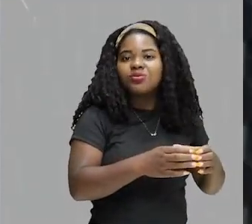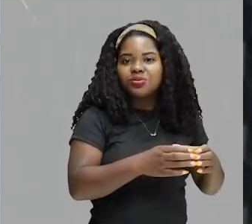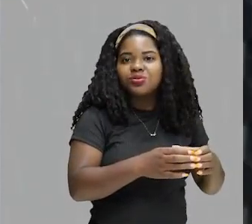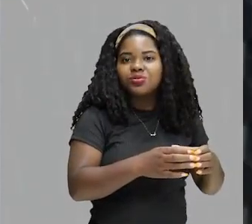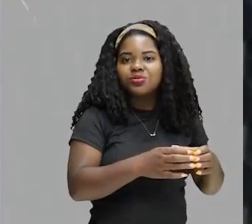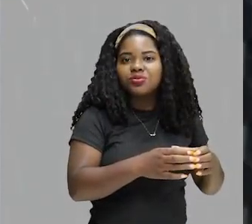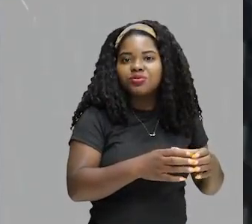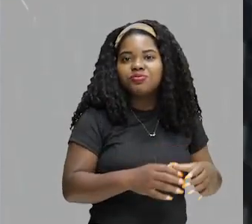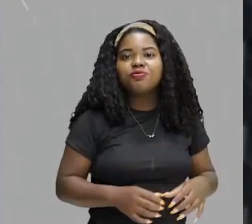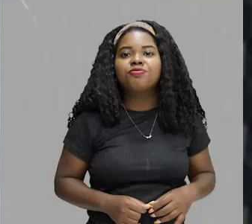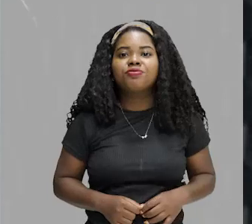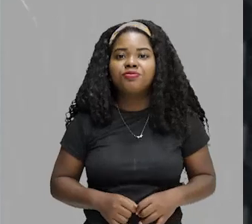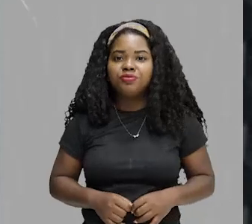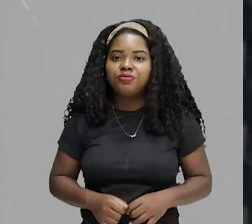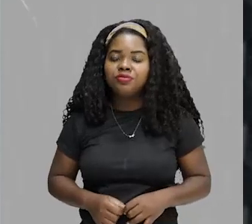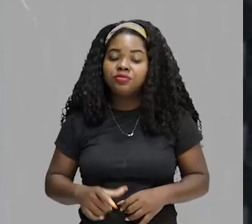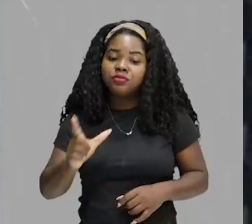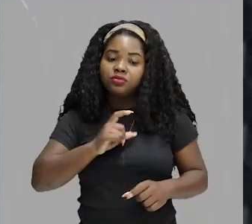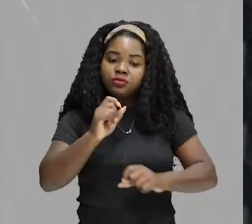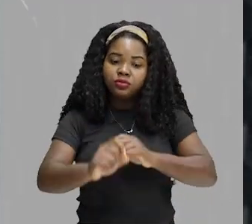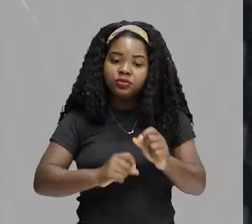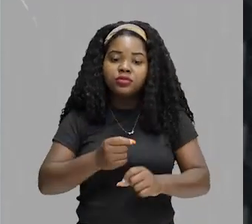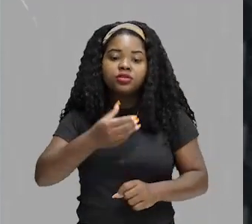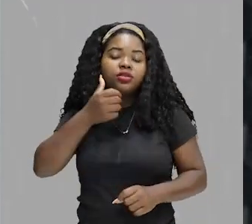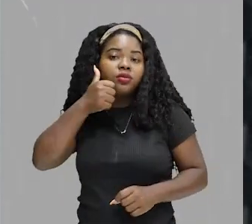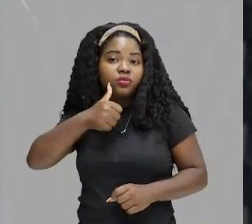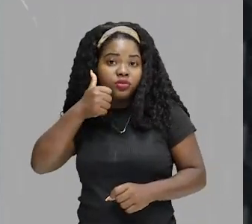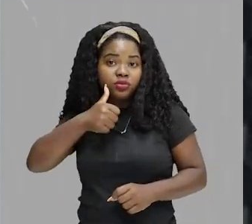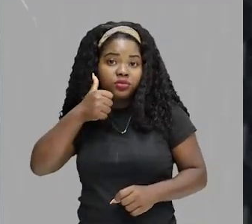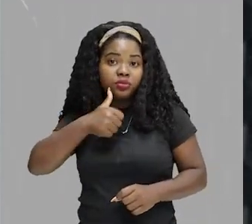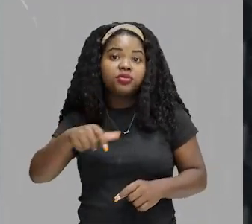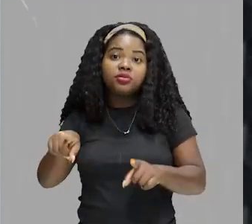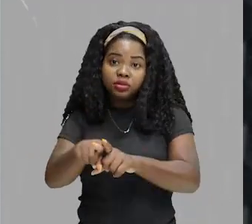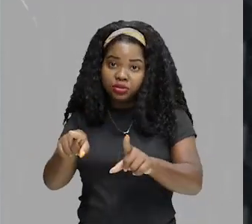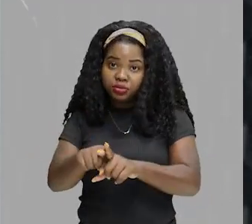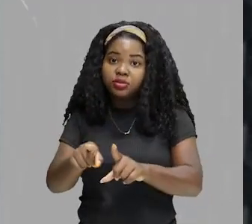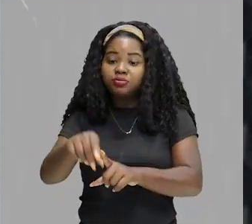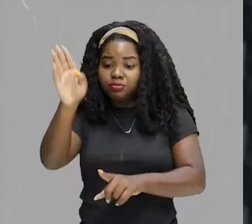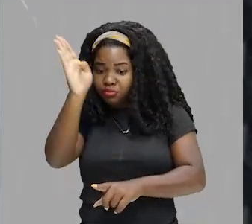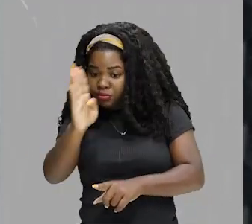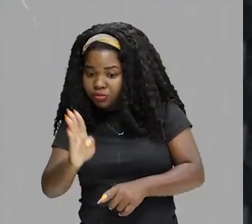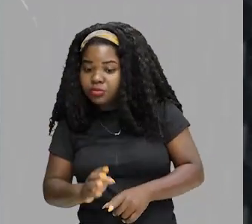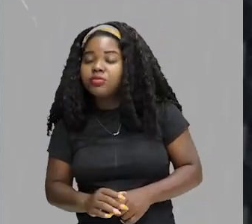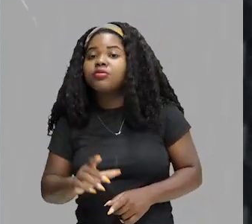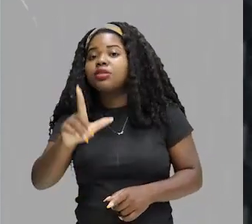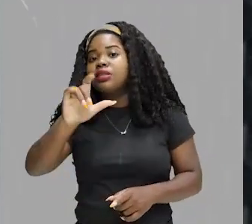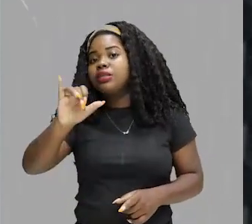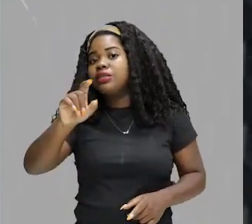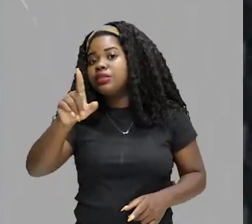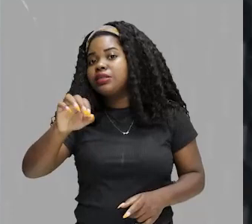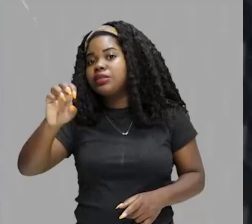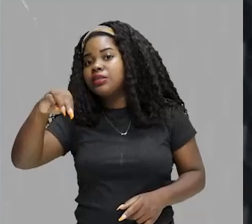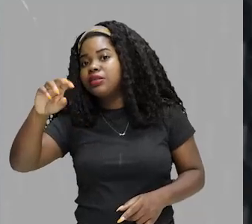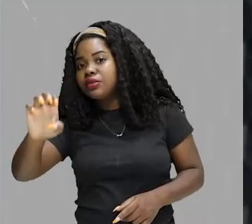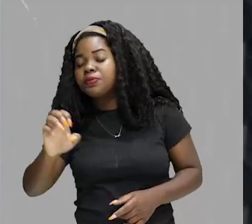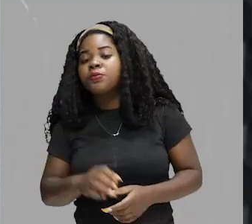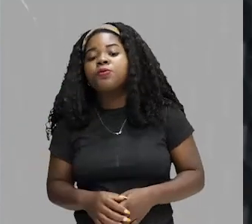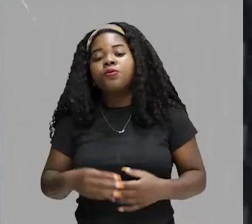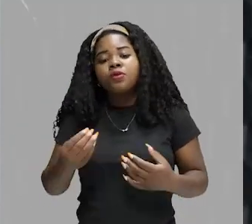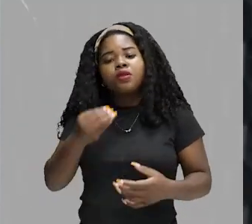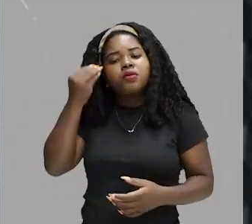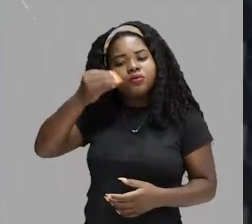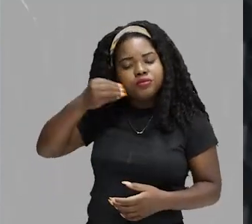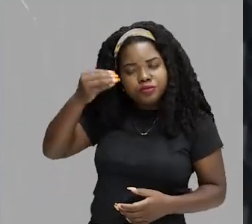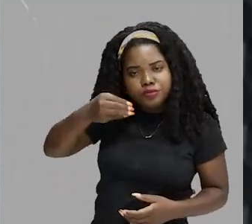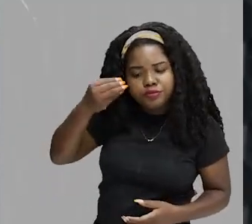Liga Nacional. Nós temos uma atleta que já foi da seleção brasileira, Isiane Castro. Então, quando a gente vai vivenciando